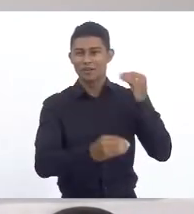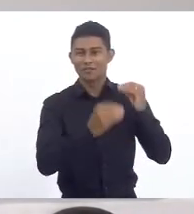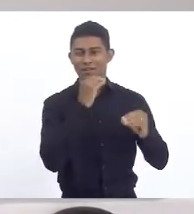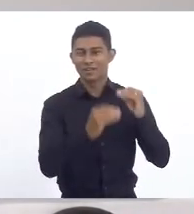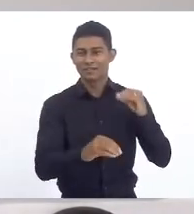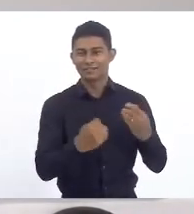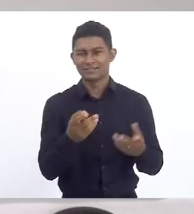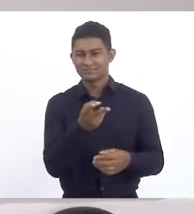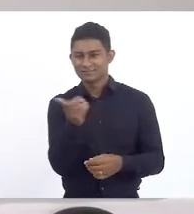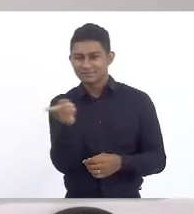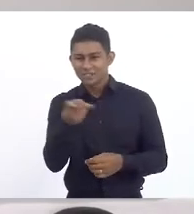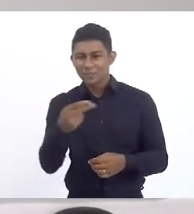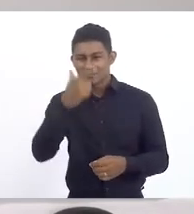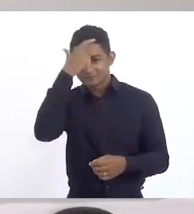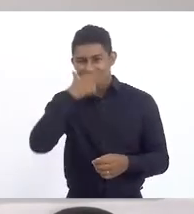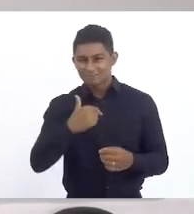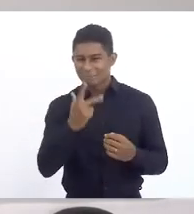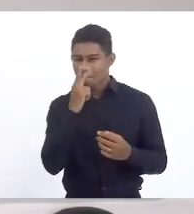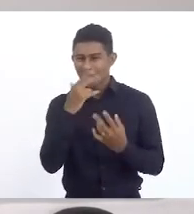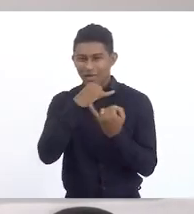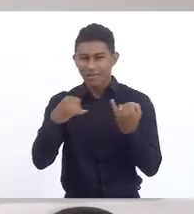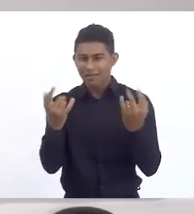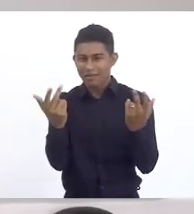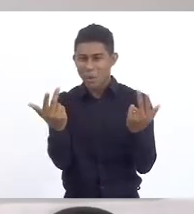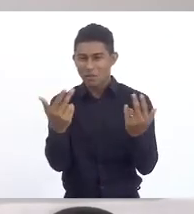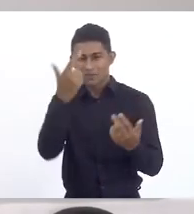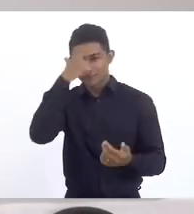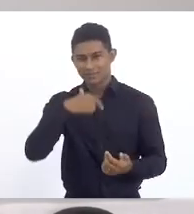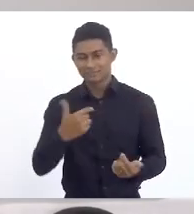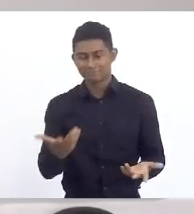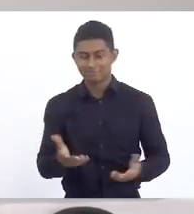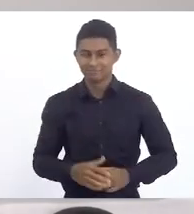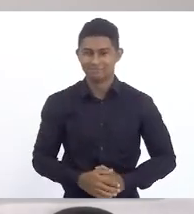parecidos. Obrigado. Bom.